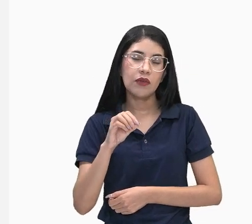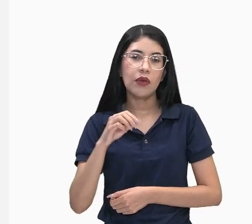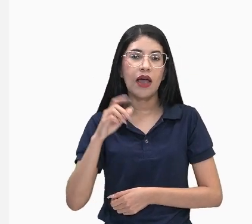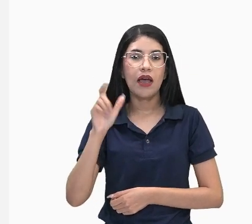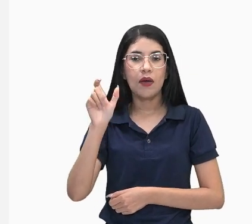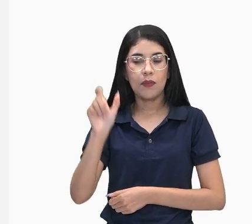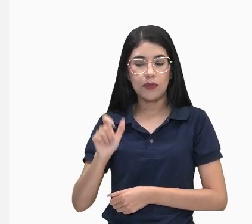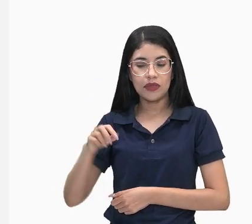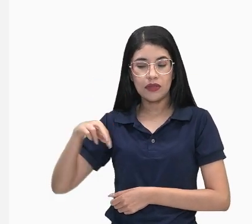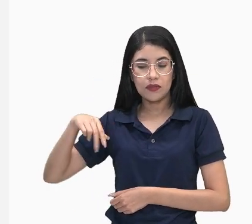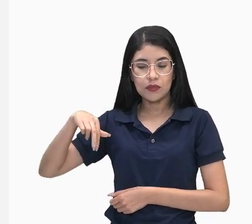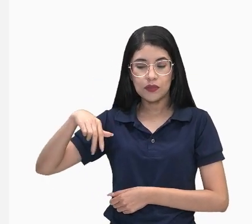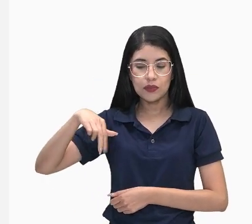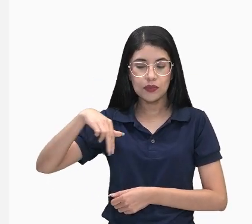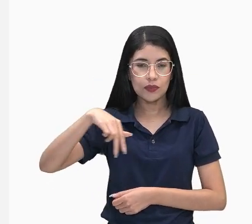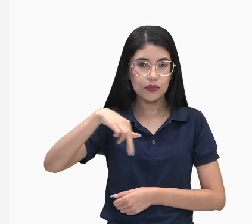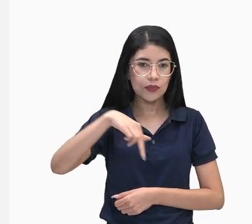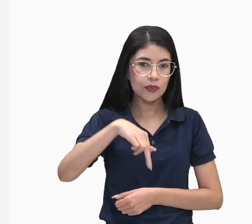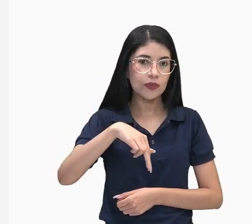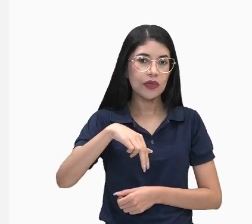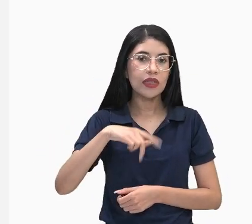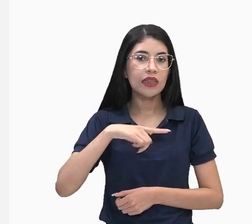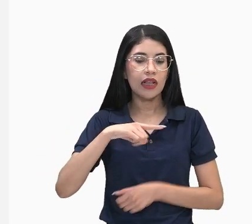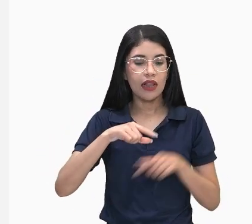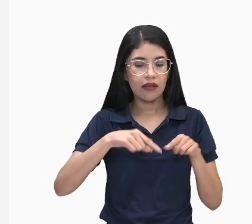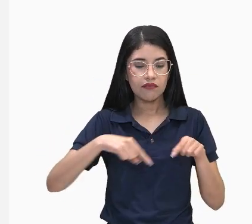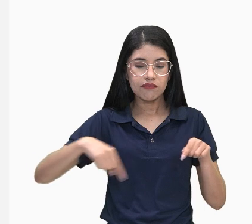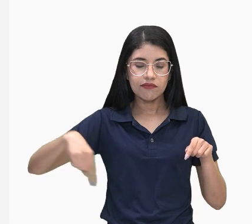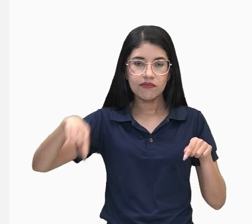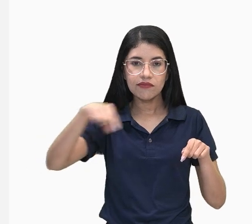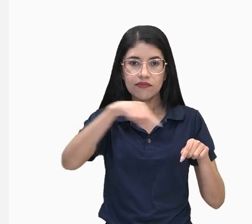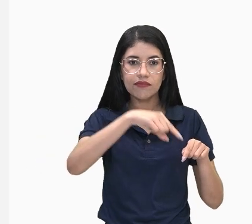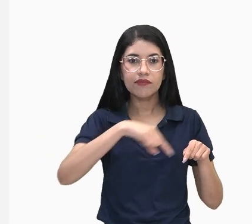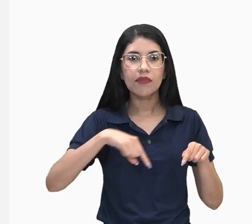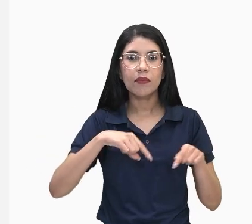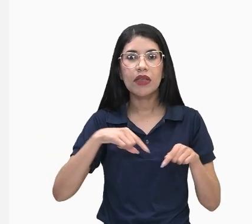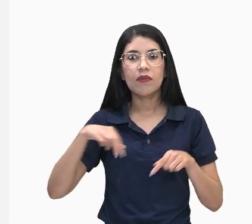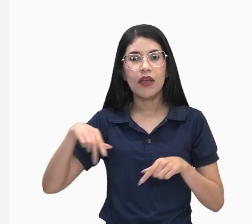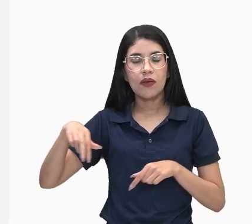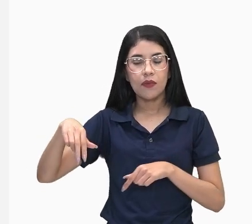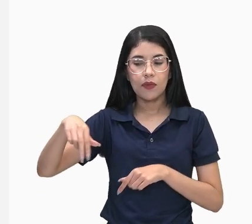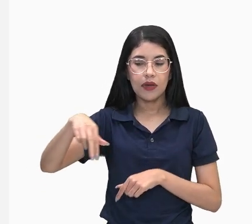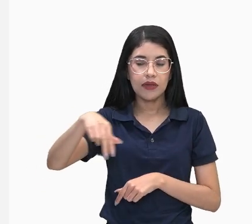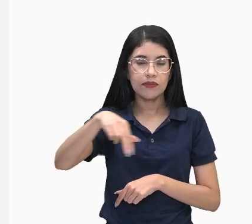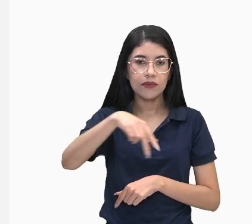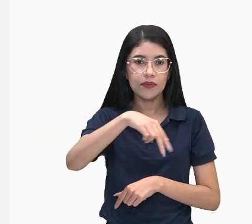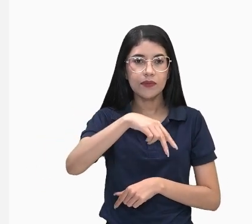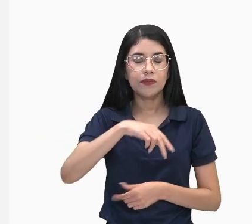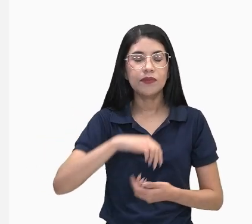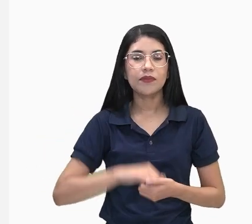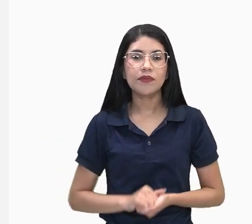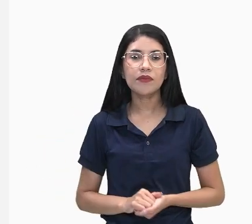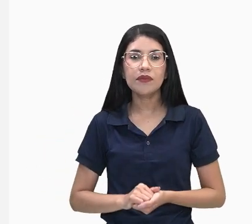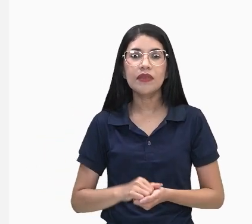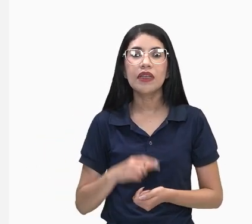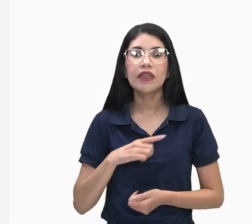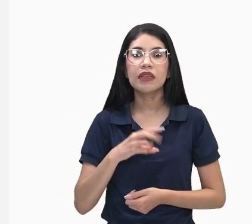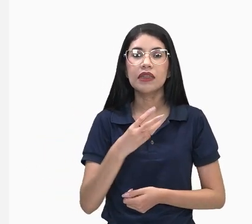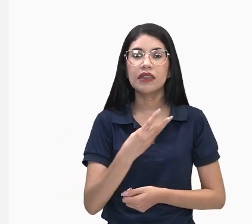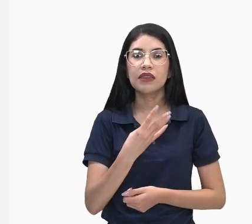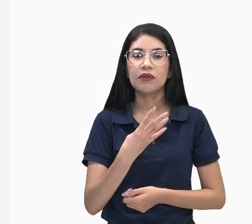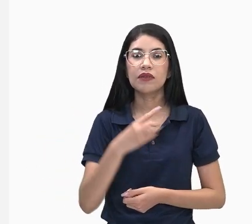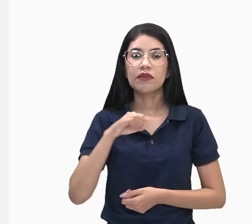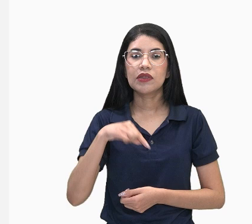impulso e usa uma pista de corrida e lançamento, né, como a gente chama, que ela vai ter